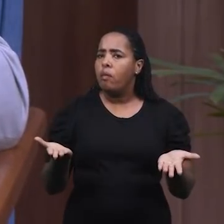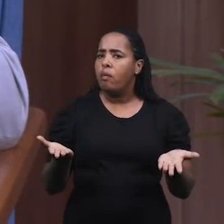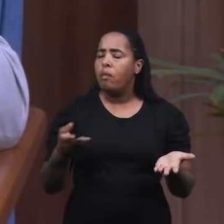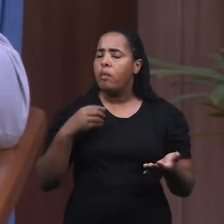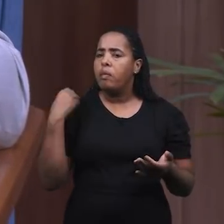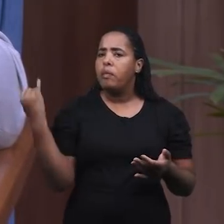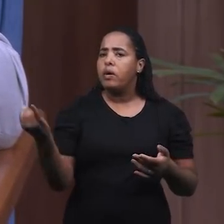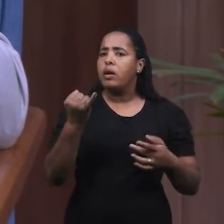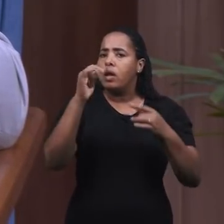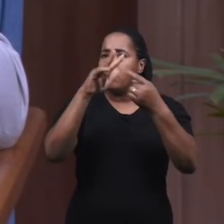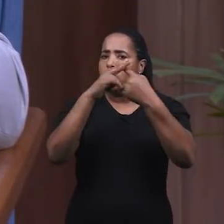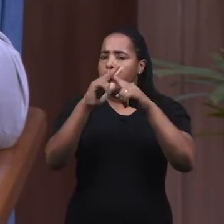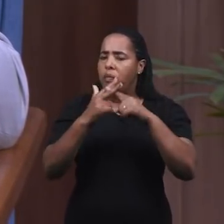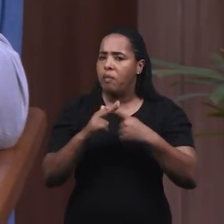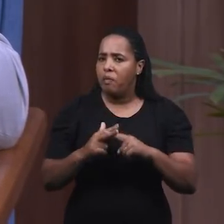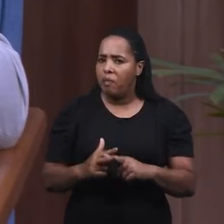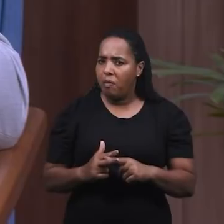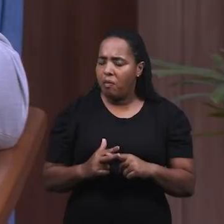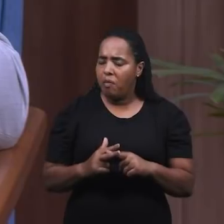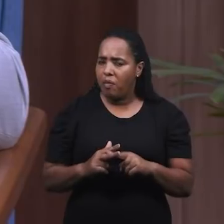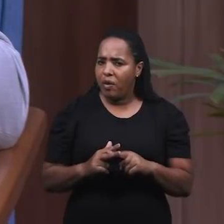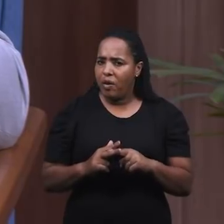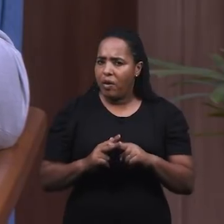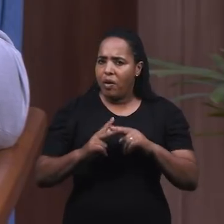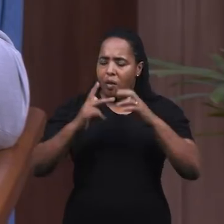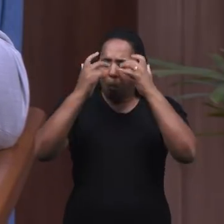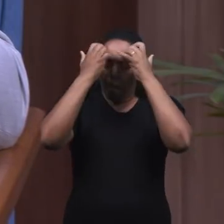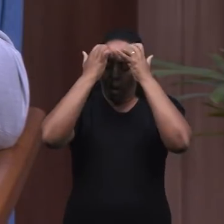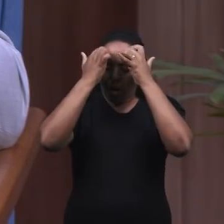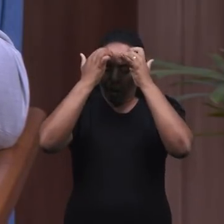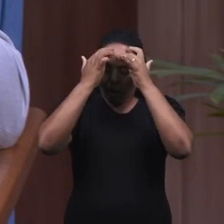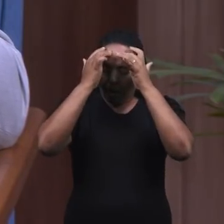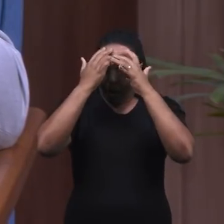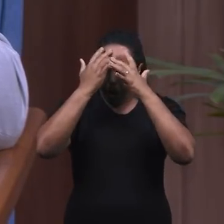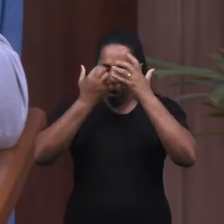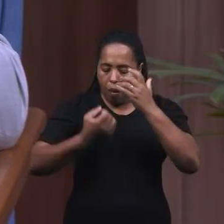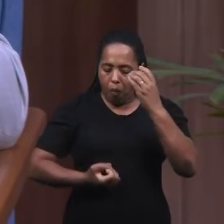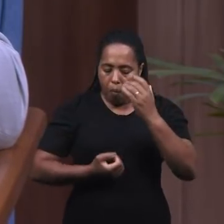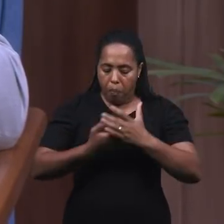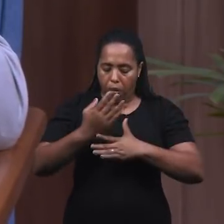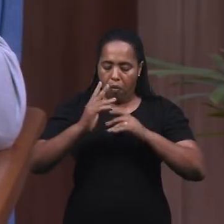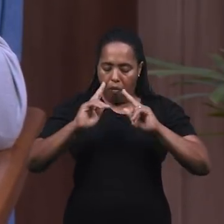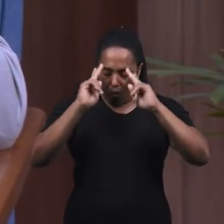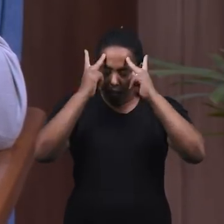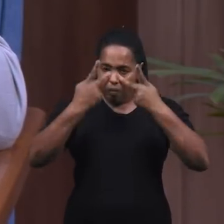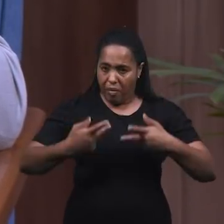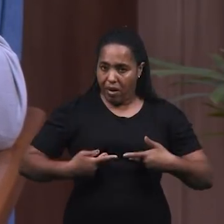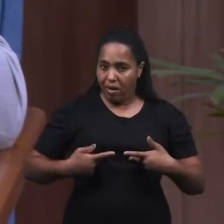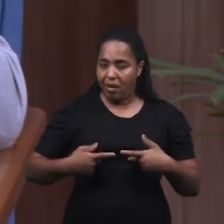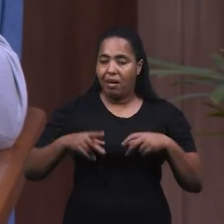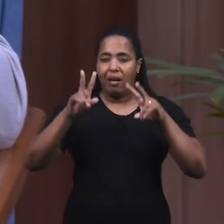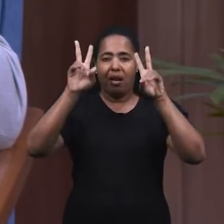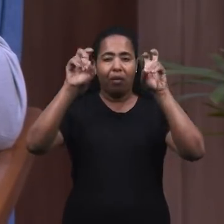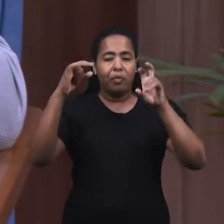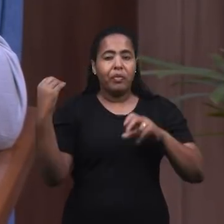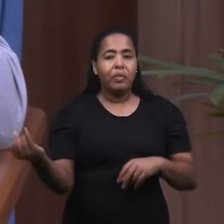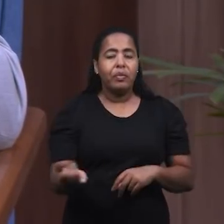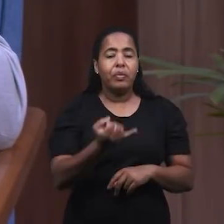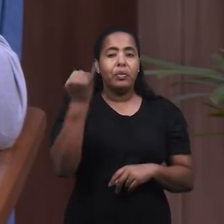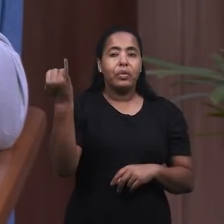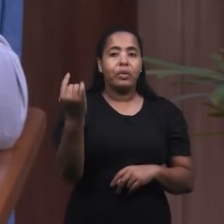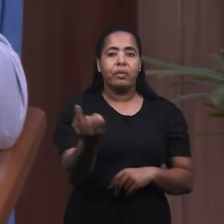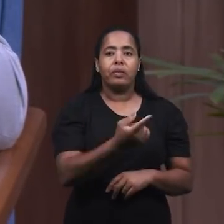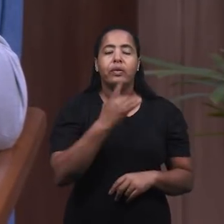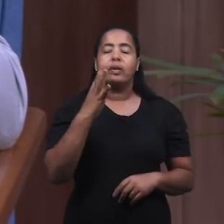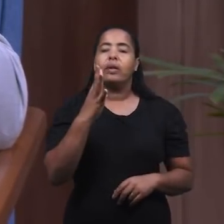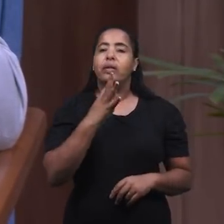correção para a formação humana? Esse é um tema intrigante e muito importante de nós conhecermos, e